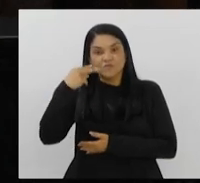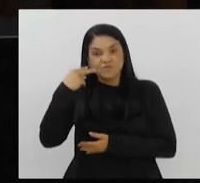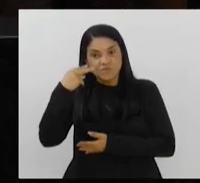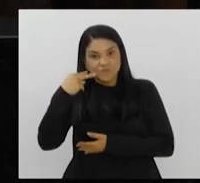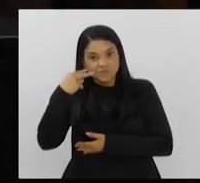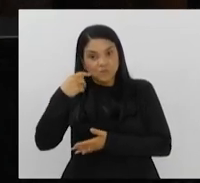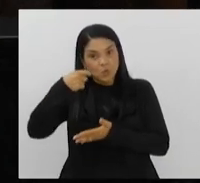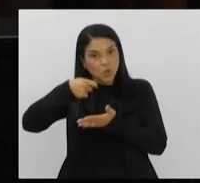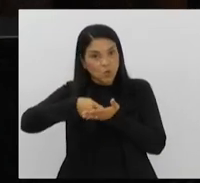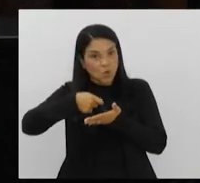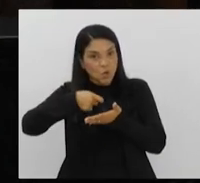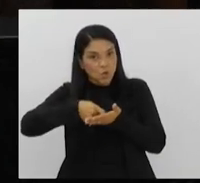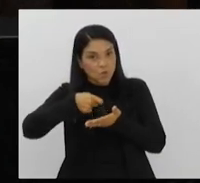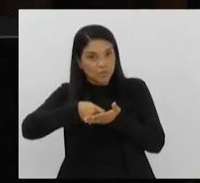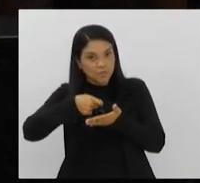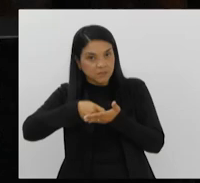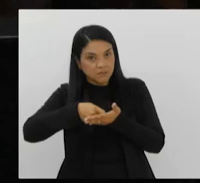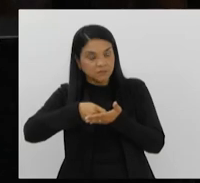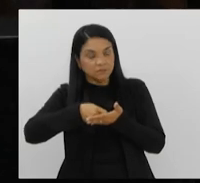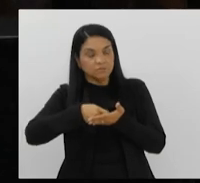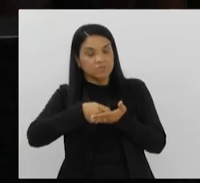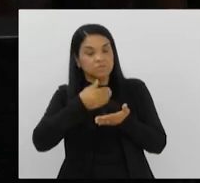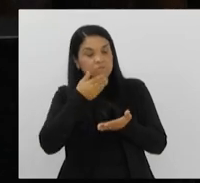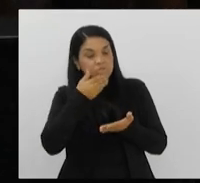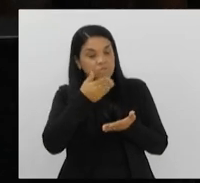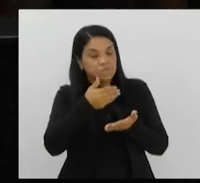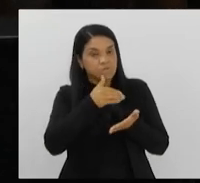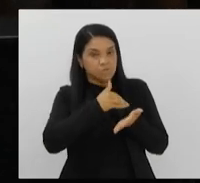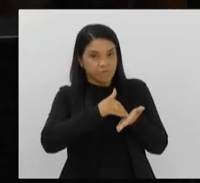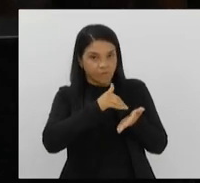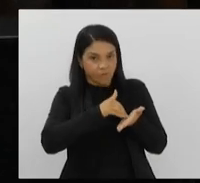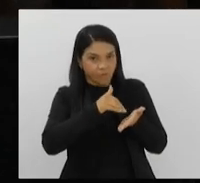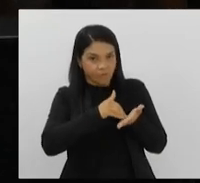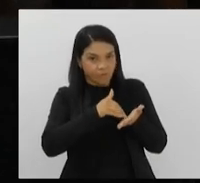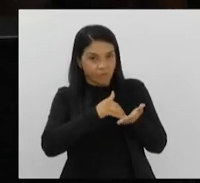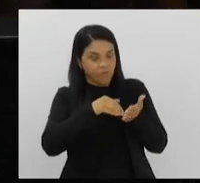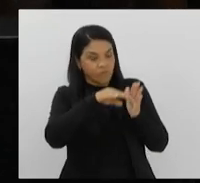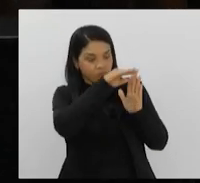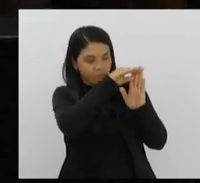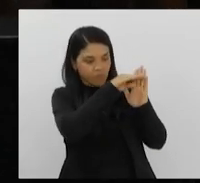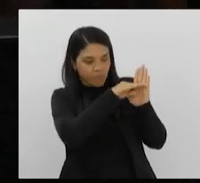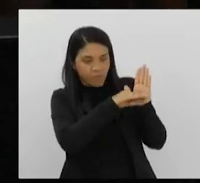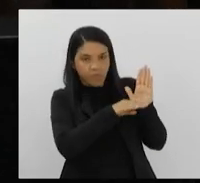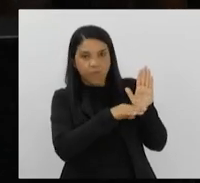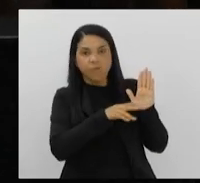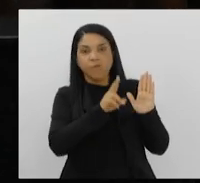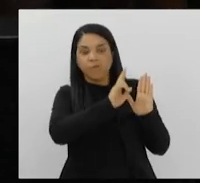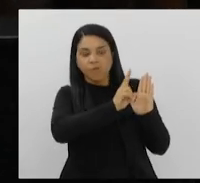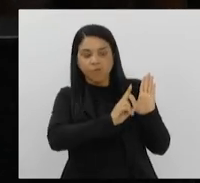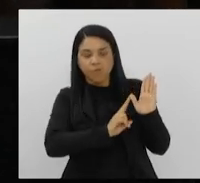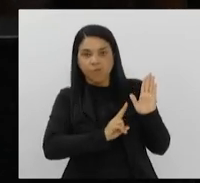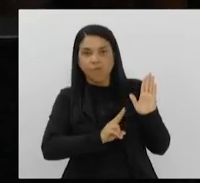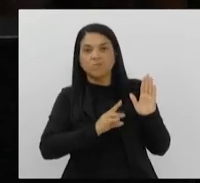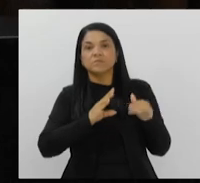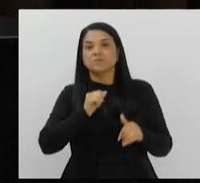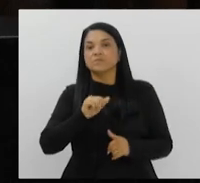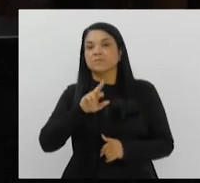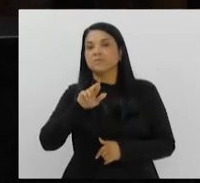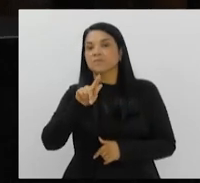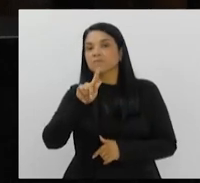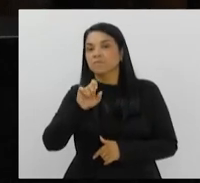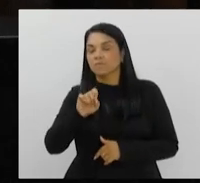secretaria, pedindo a relação de cada um desses 130 funcionários, que cargo exerciam, que